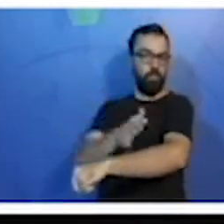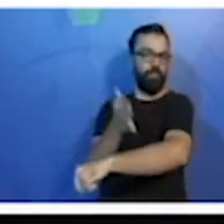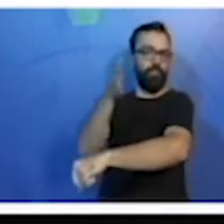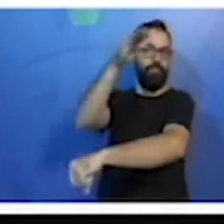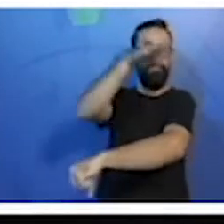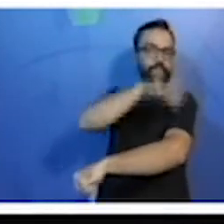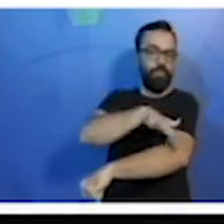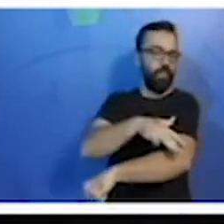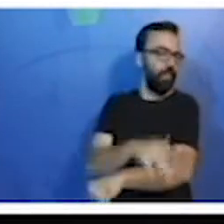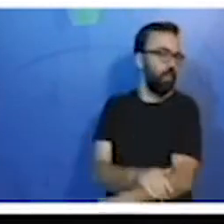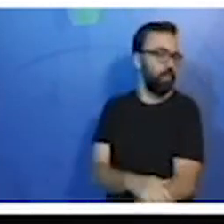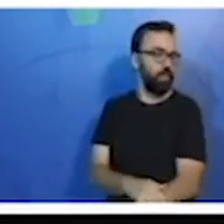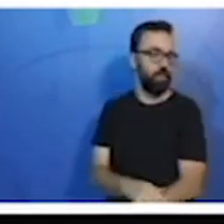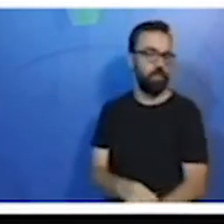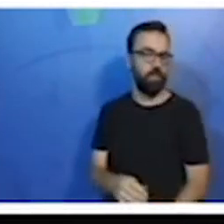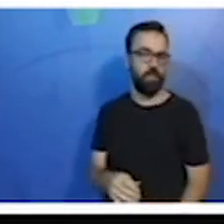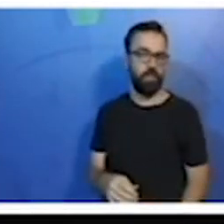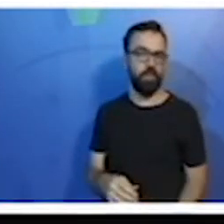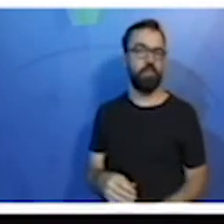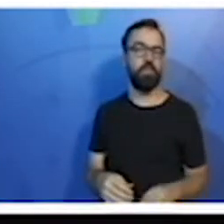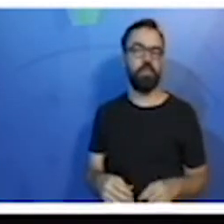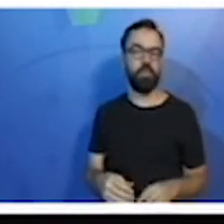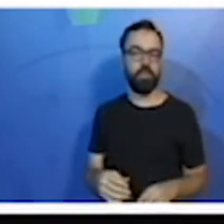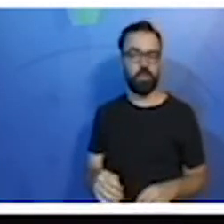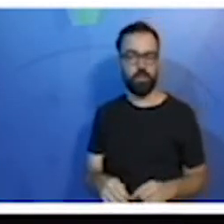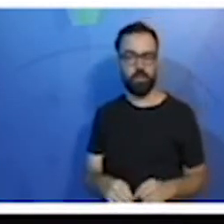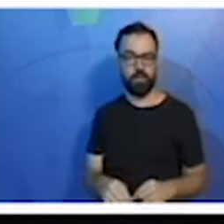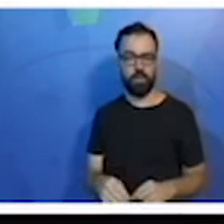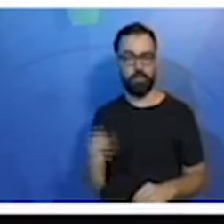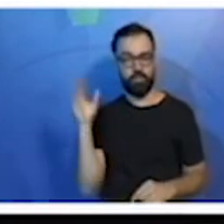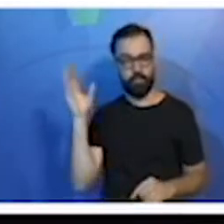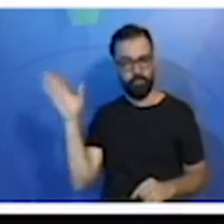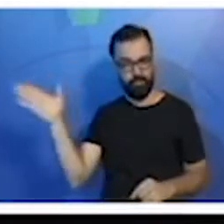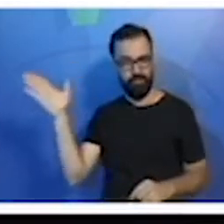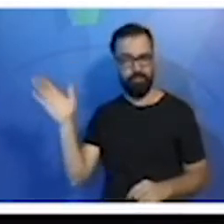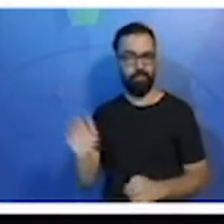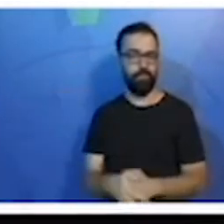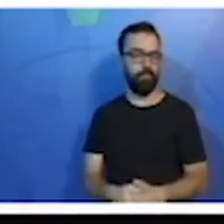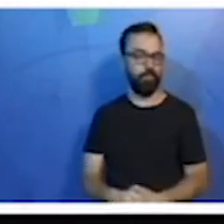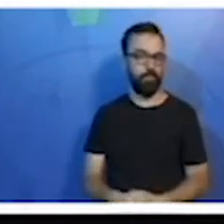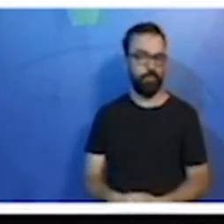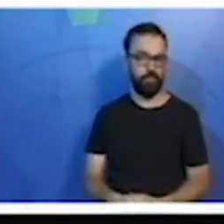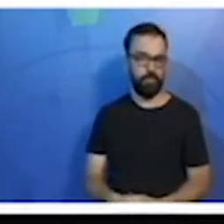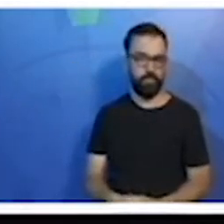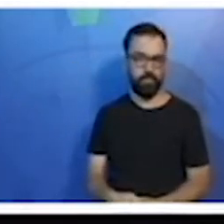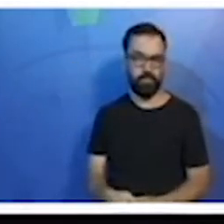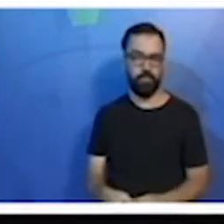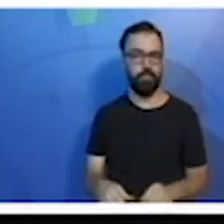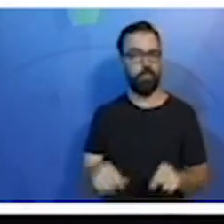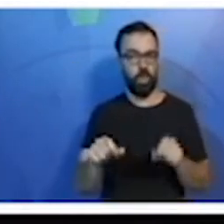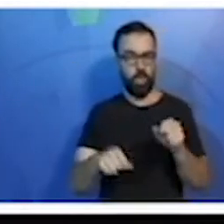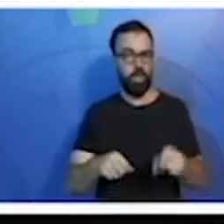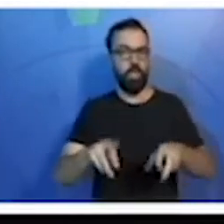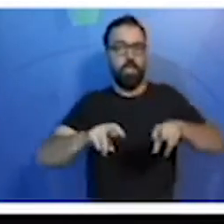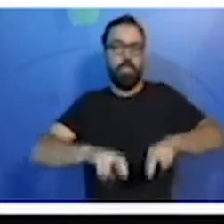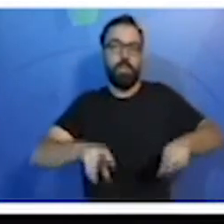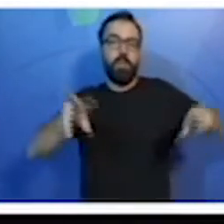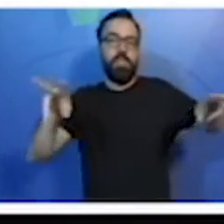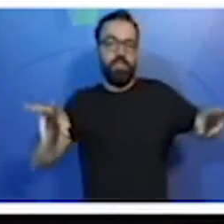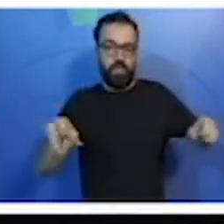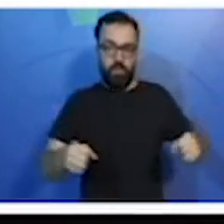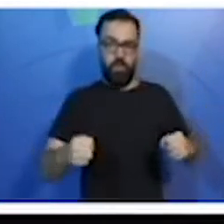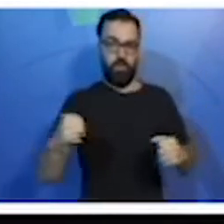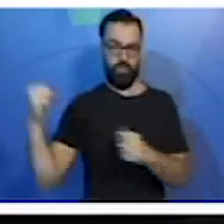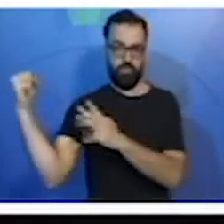ciclismo de pista nós vemos um ciclismo de estrada e agora nós vamos conhecer o ciclismo de montanha e dá uma bicicleta de montanha é uma bisteca